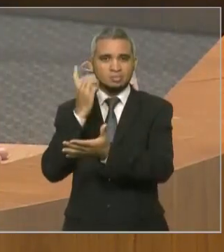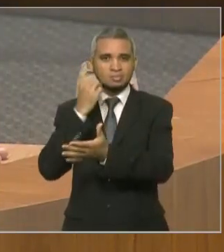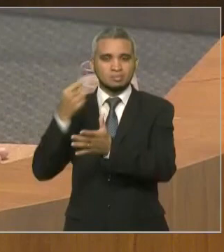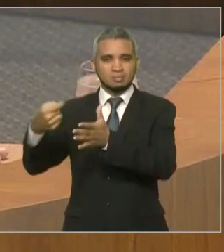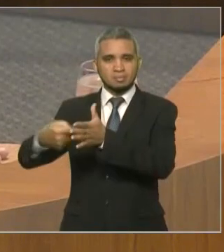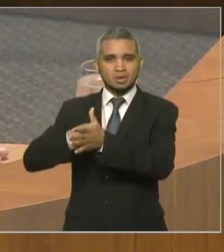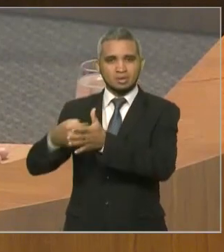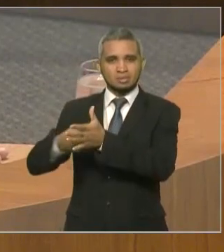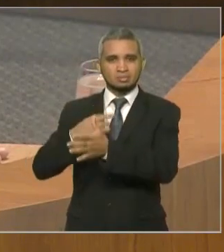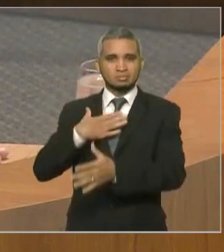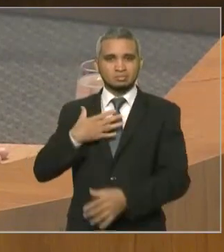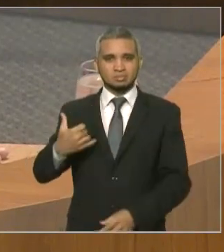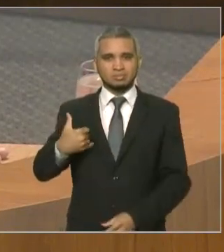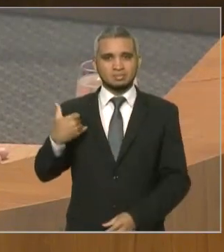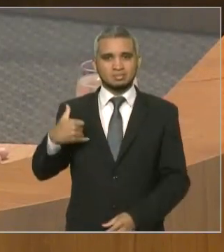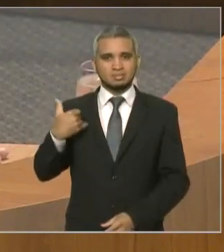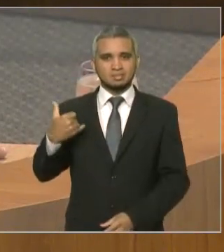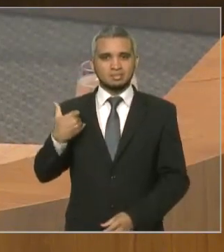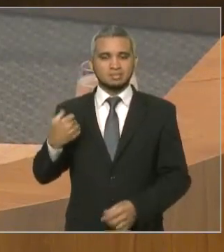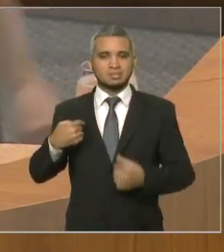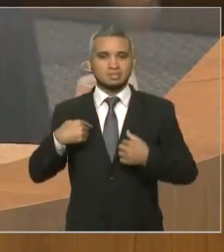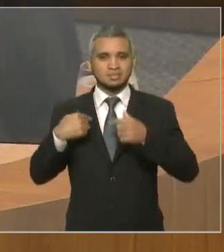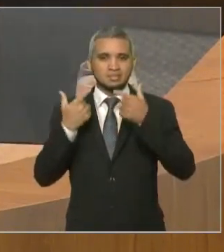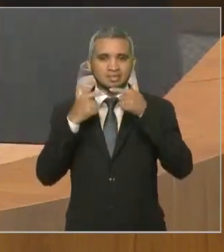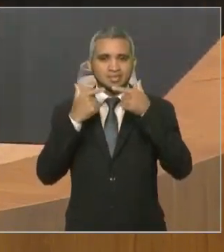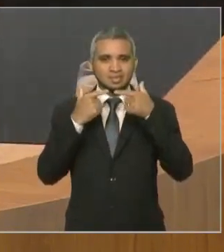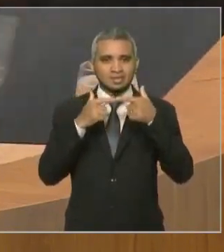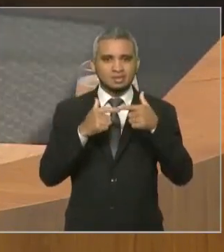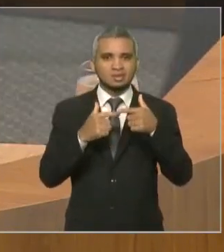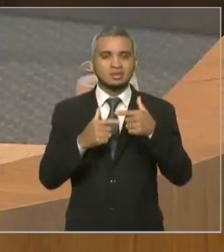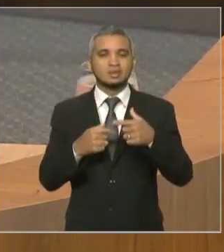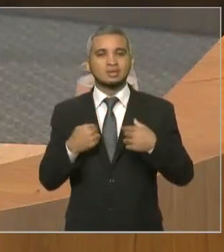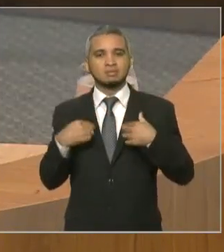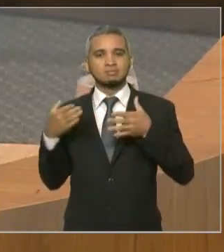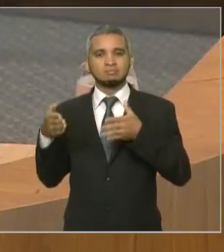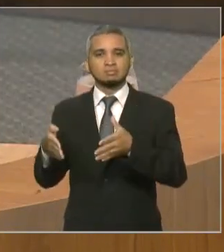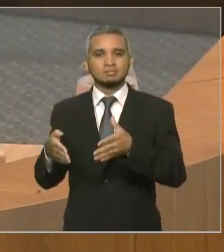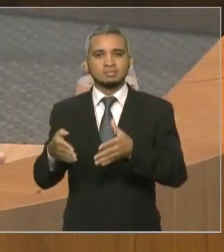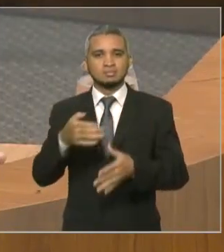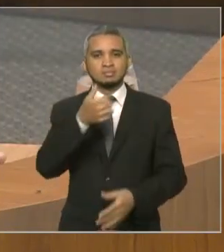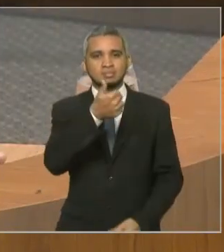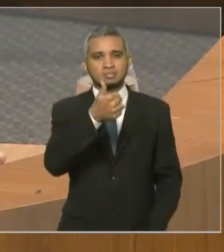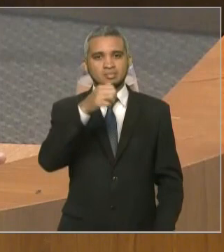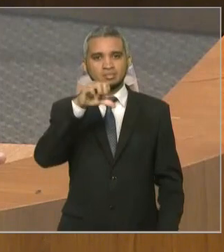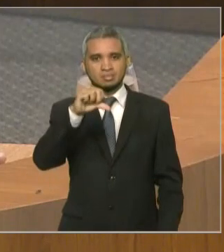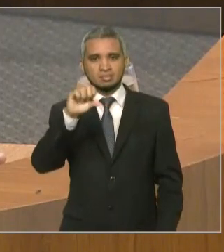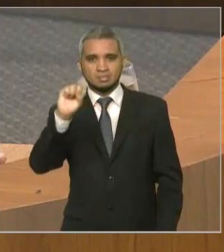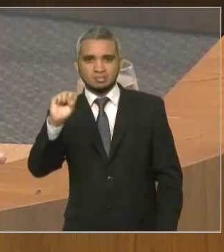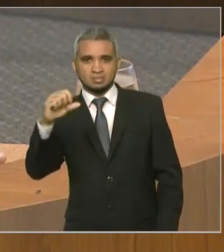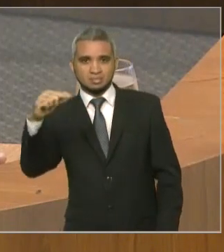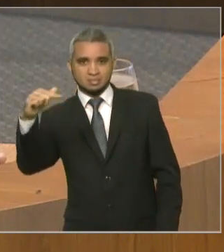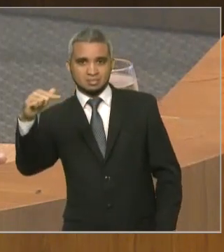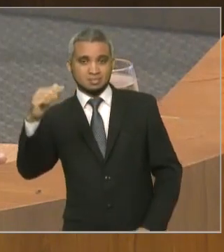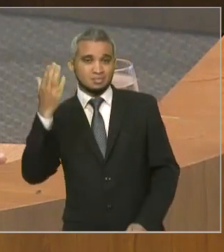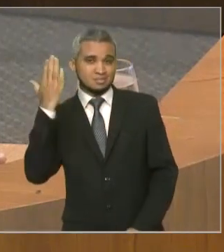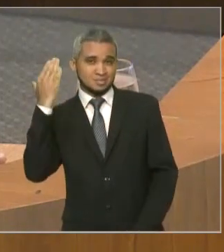Eu, sorrindo, disse a ele: quando cheguei a 87 anos, eu me esqueci do tempo.